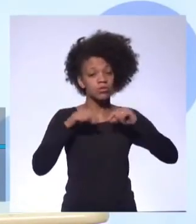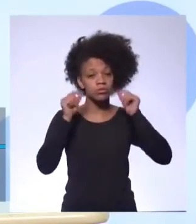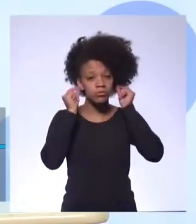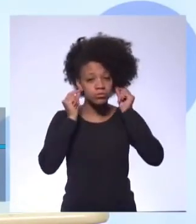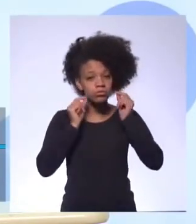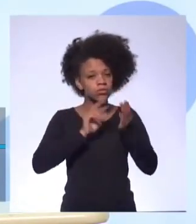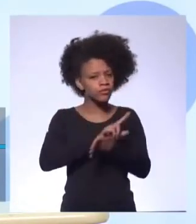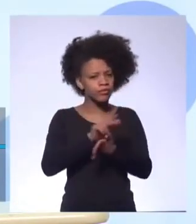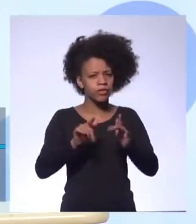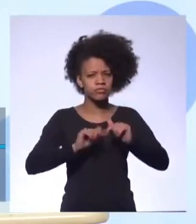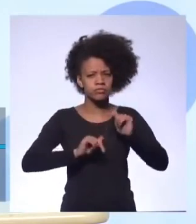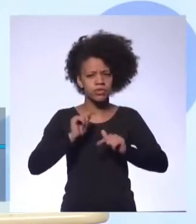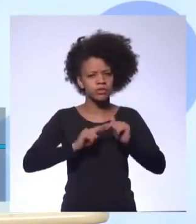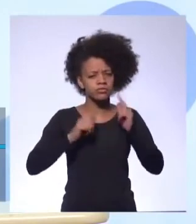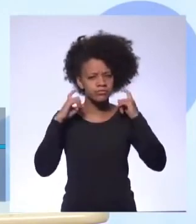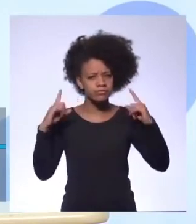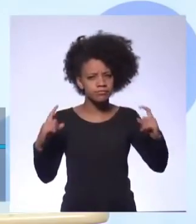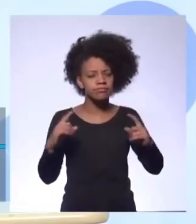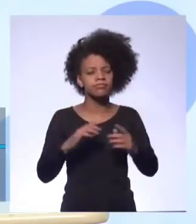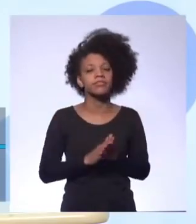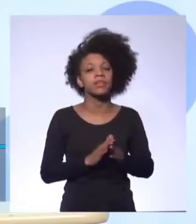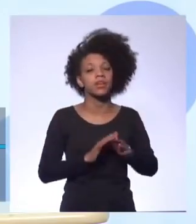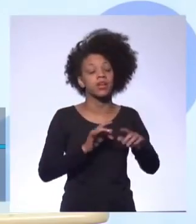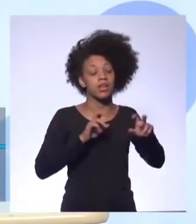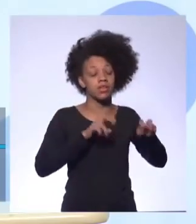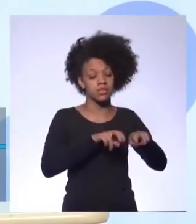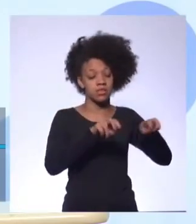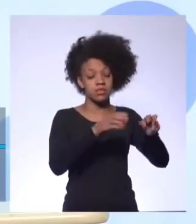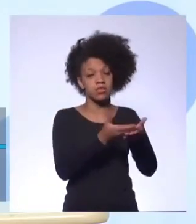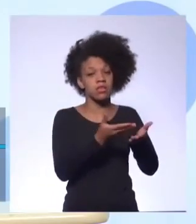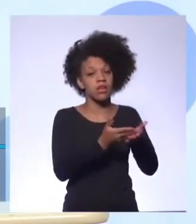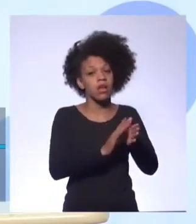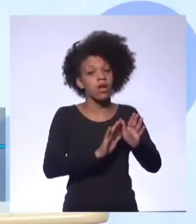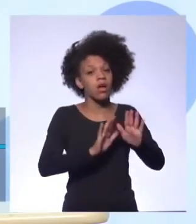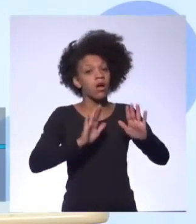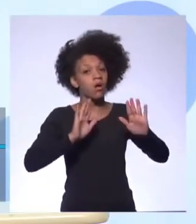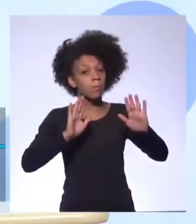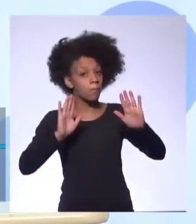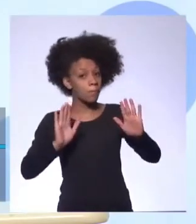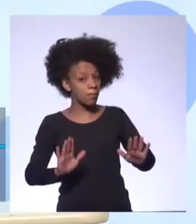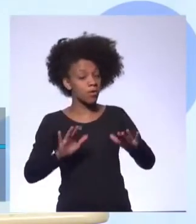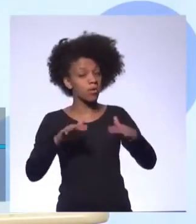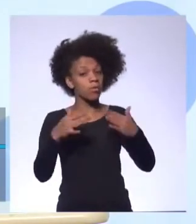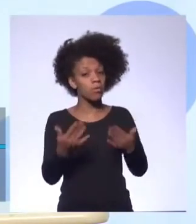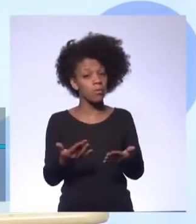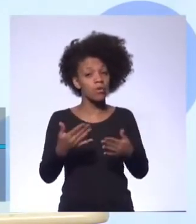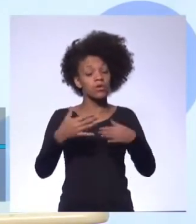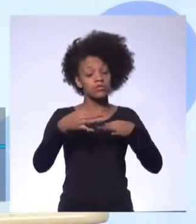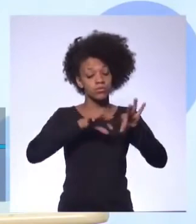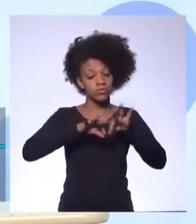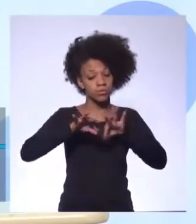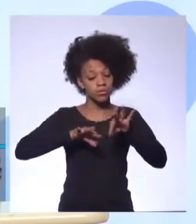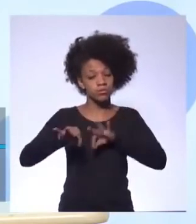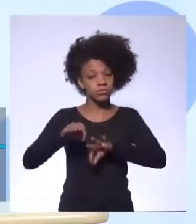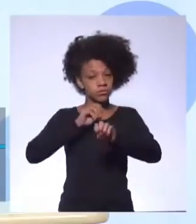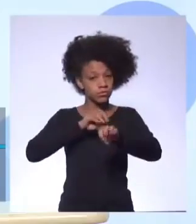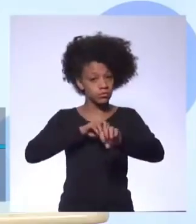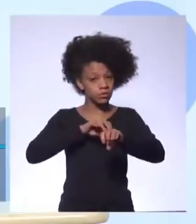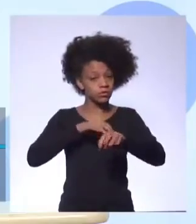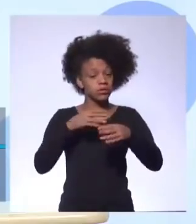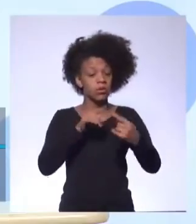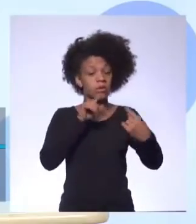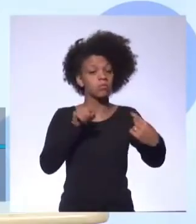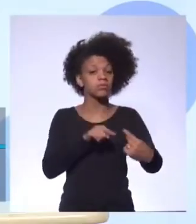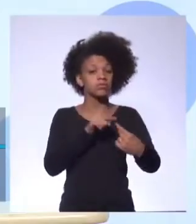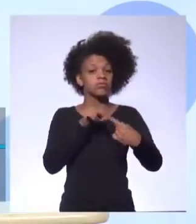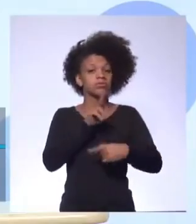qualquer outro aparelho sonoro nas salas de aulas, exceto quando contemplado no planejamento escolar. Então, se há um objetivo para